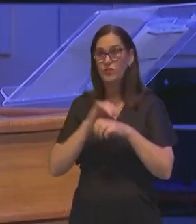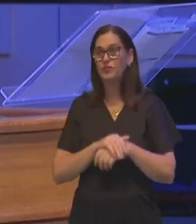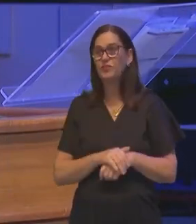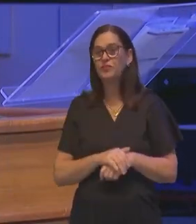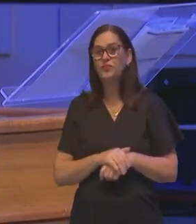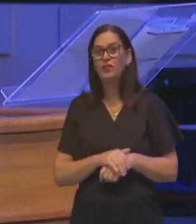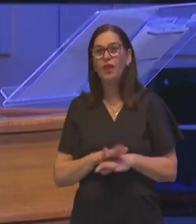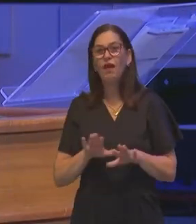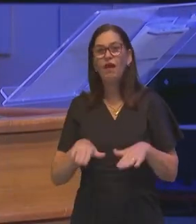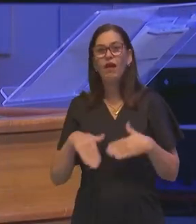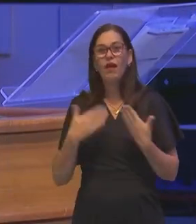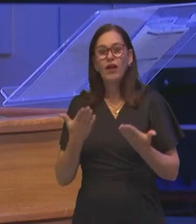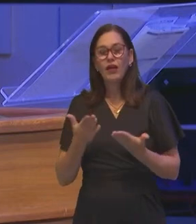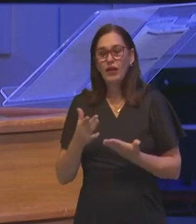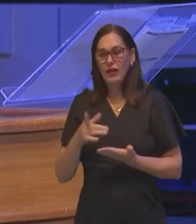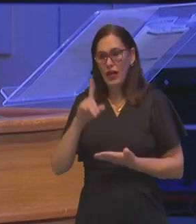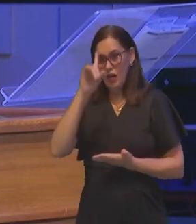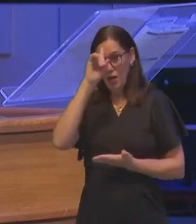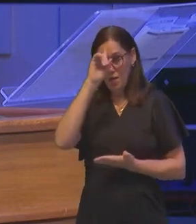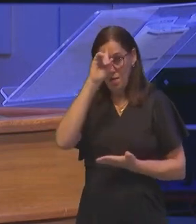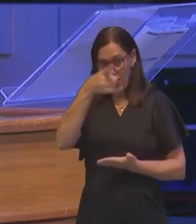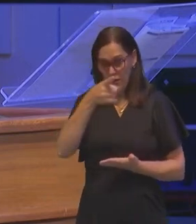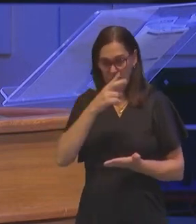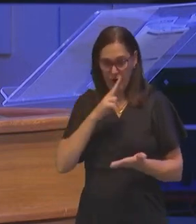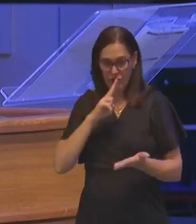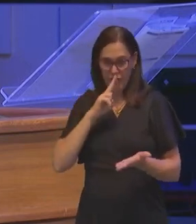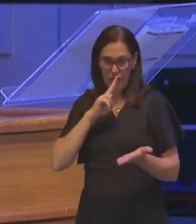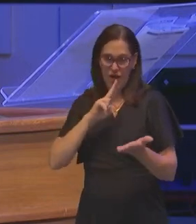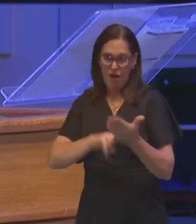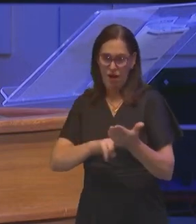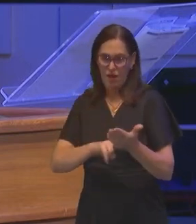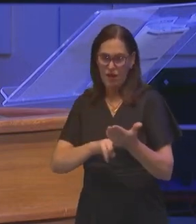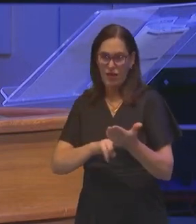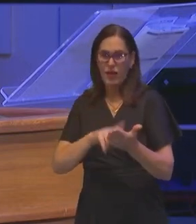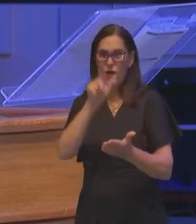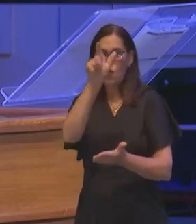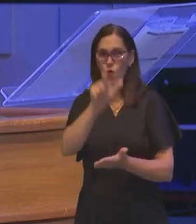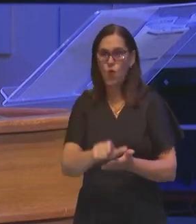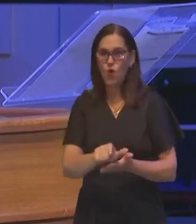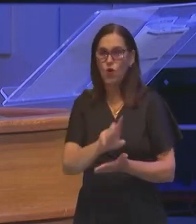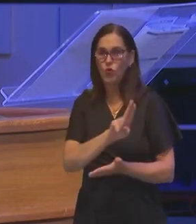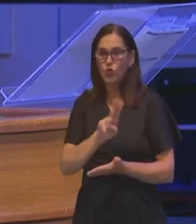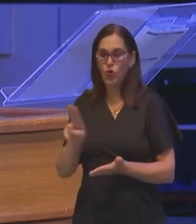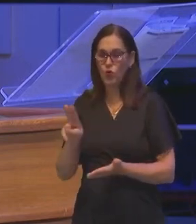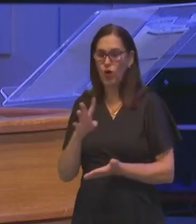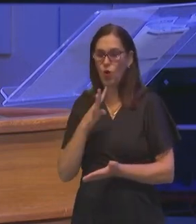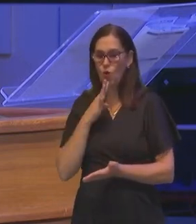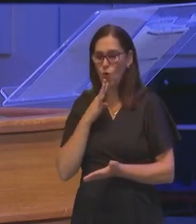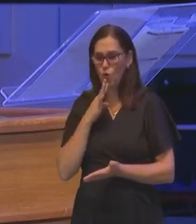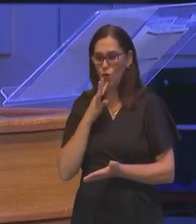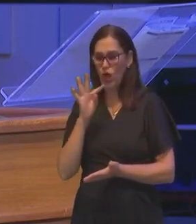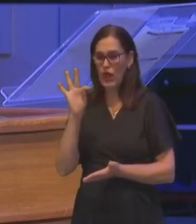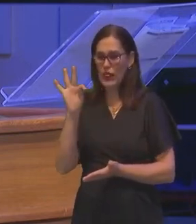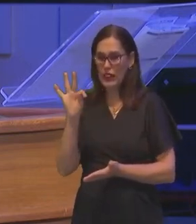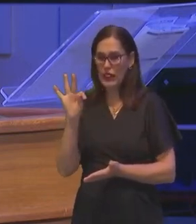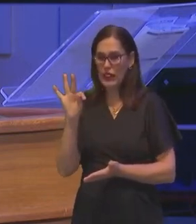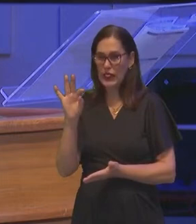aqui então ele envia essa carta a um homem chamado e conhecido como